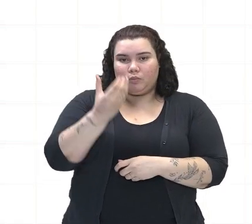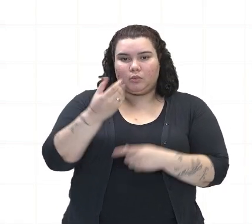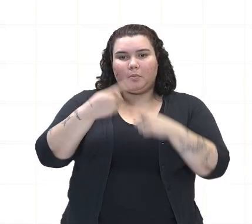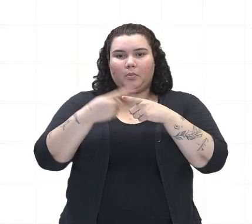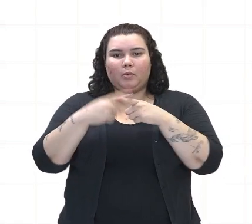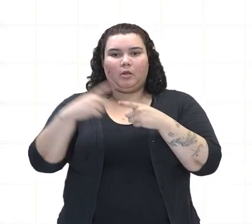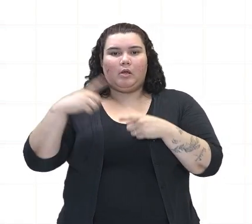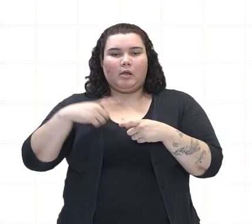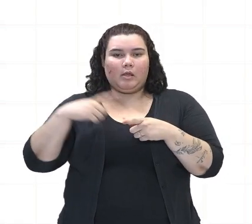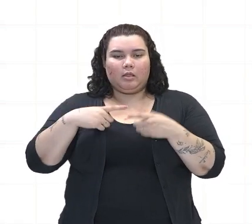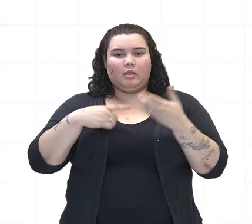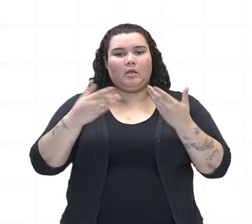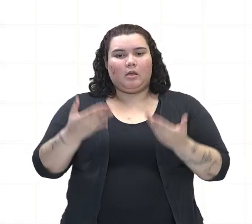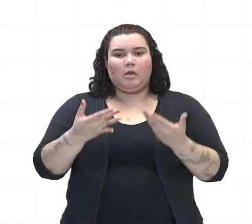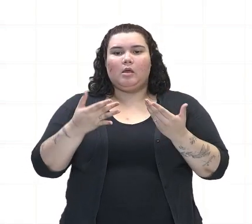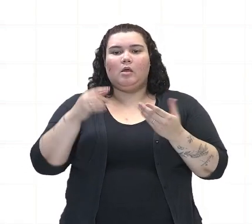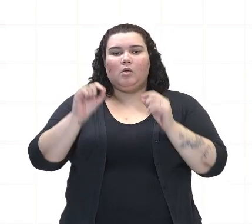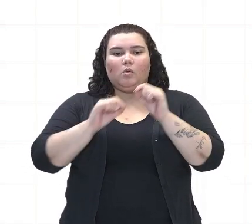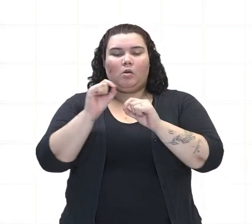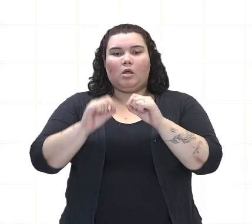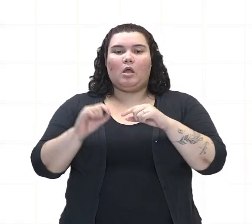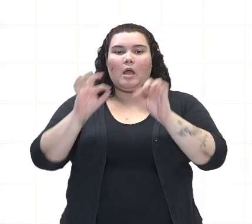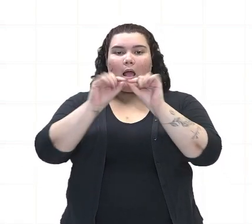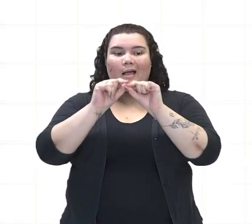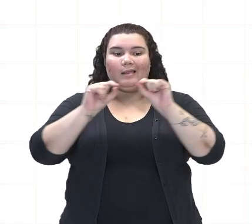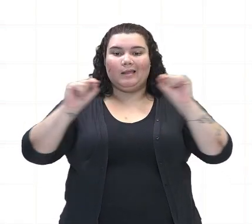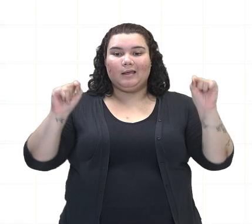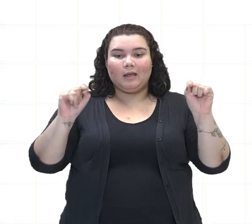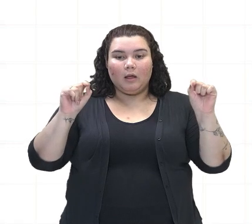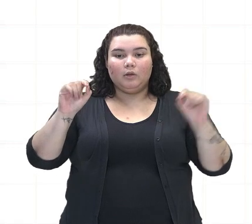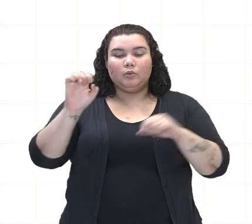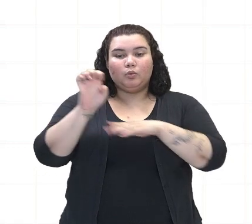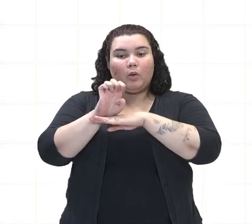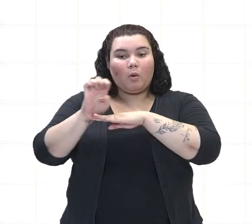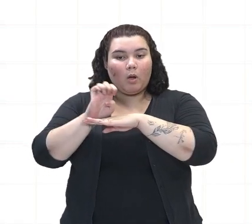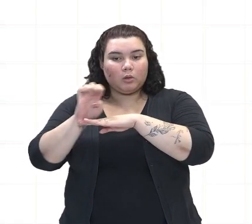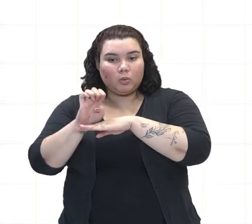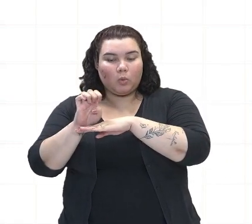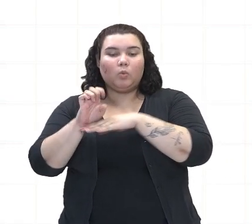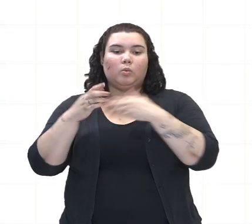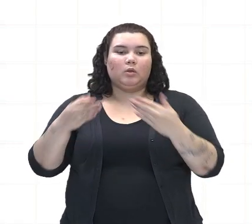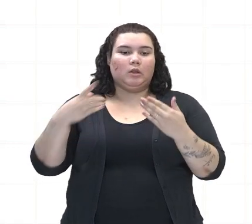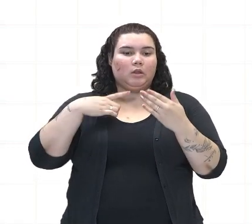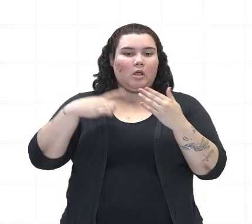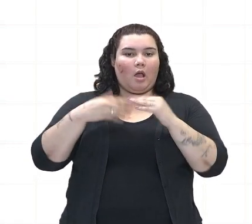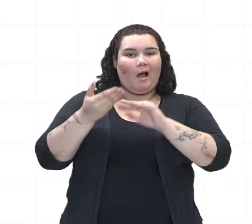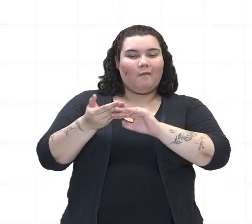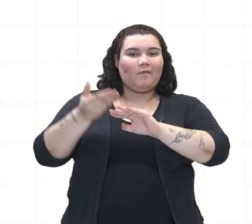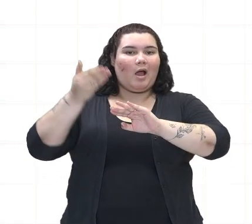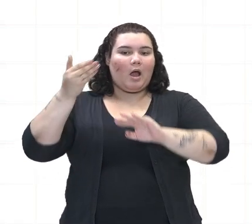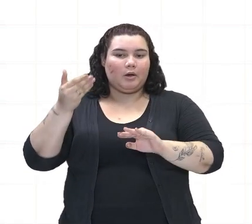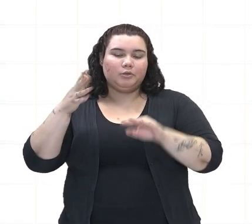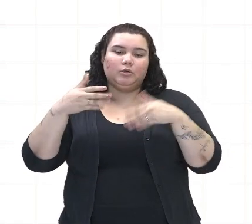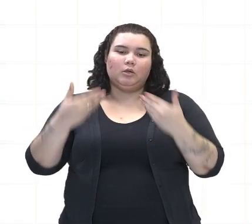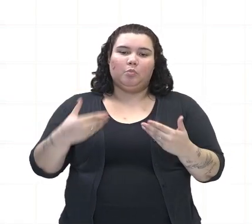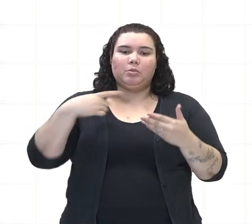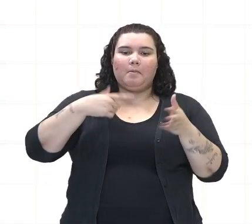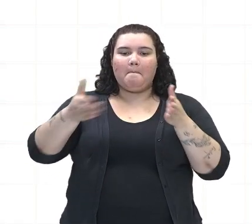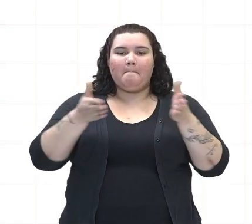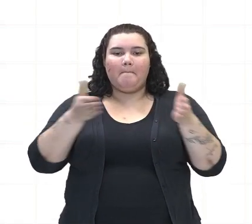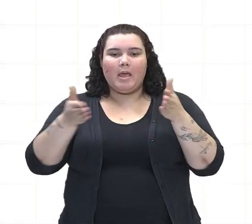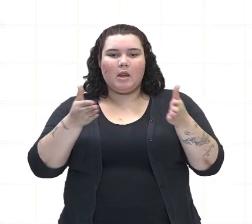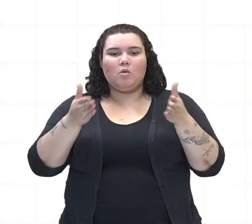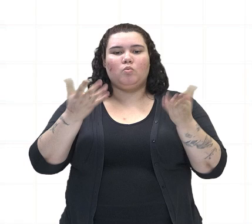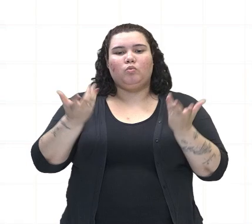mais afastadas da linha do Equador, então é uma área ali de clima onde vai ter períodos mais frios, tem